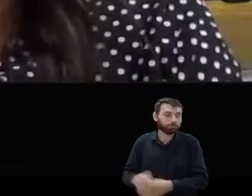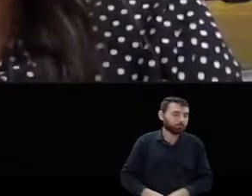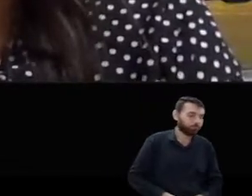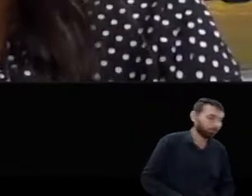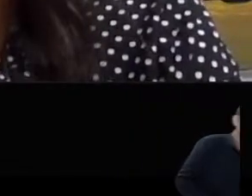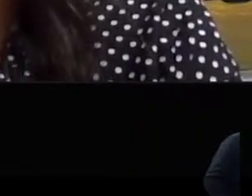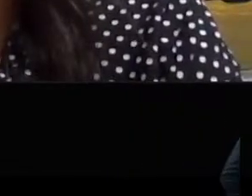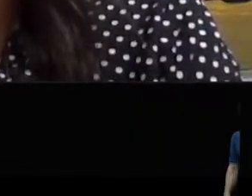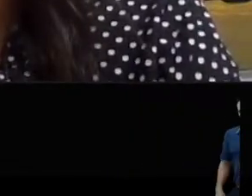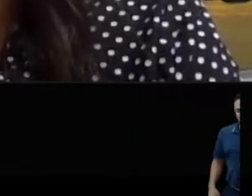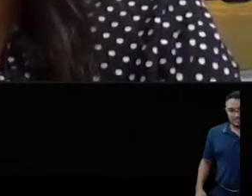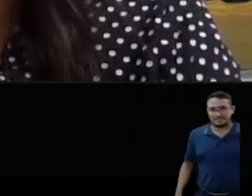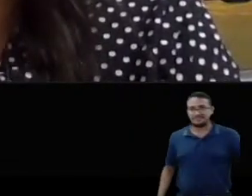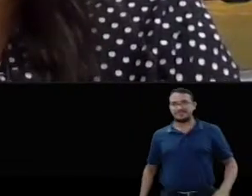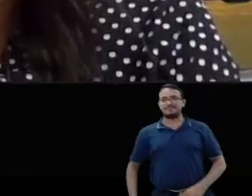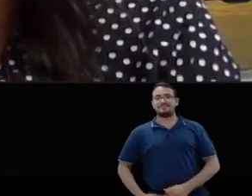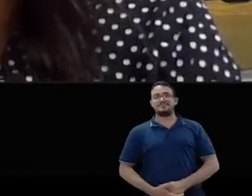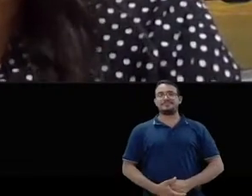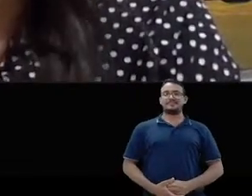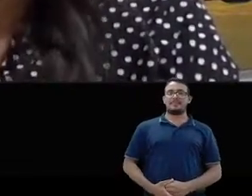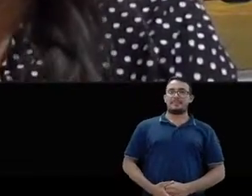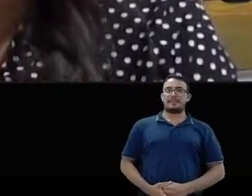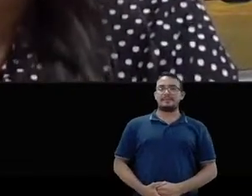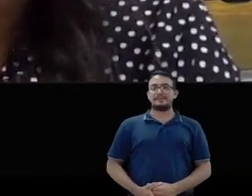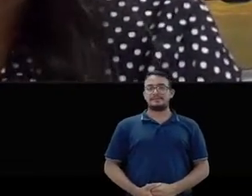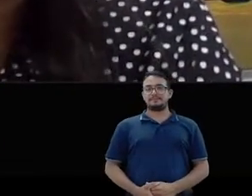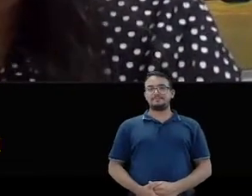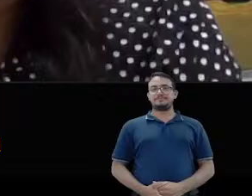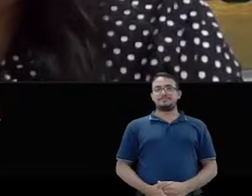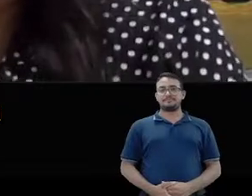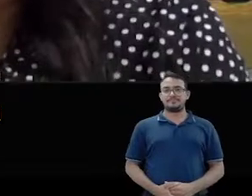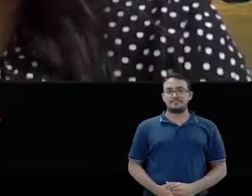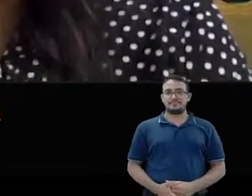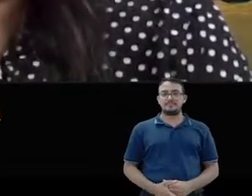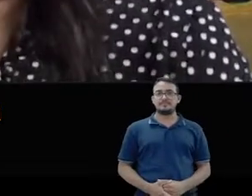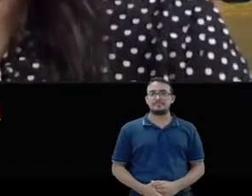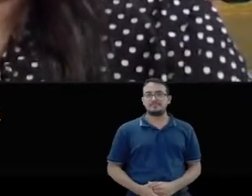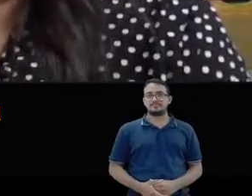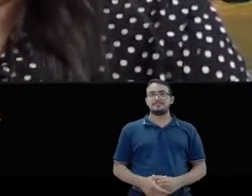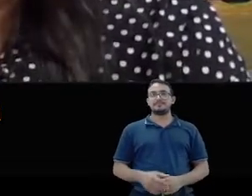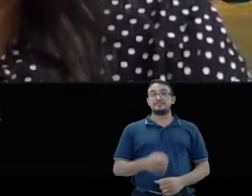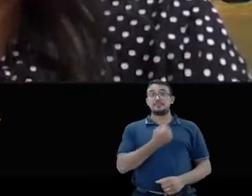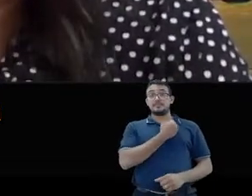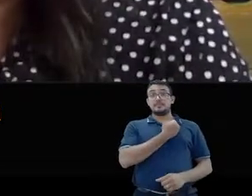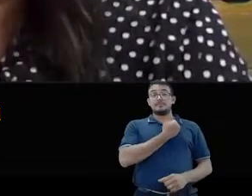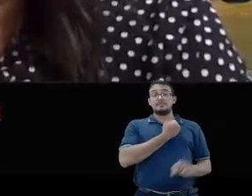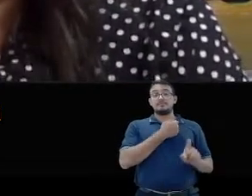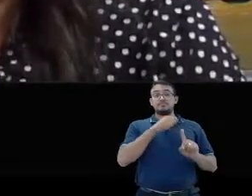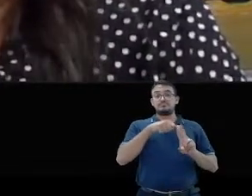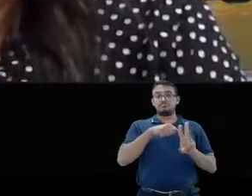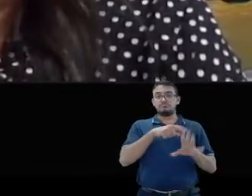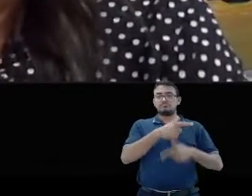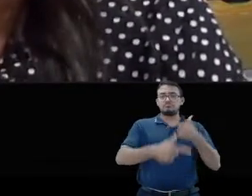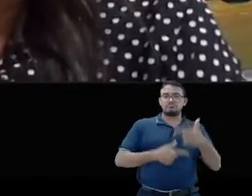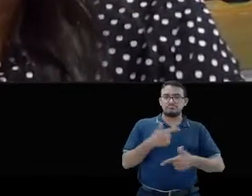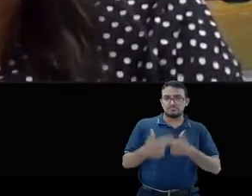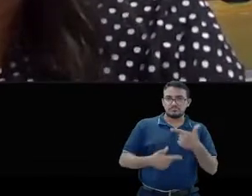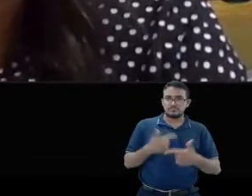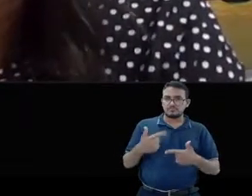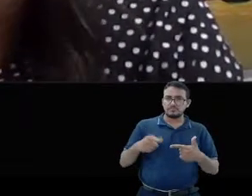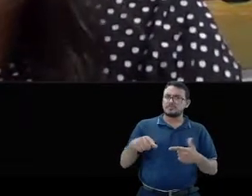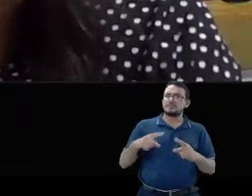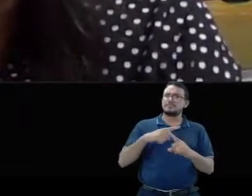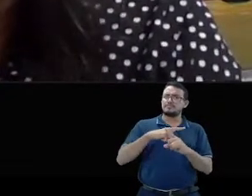de meses supostamente trabalhados para o reclamado, perfariam uma média de